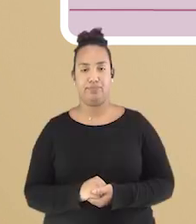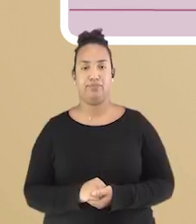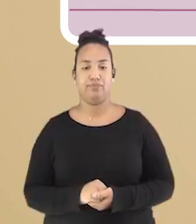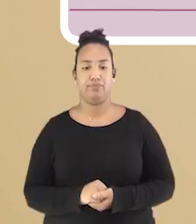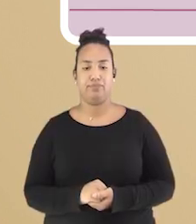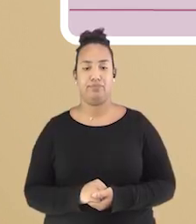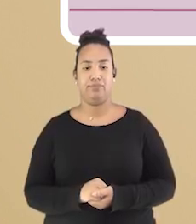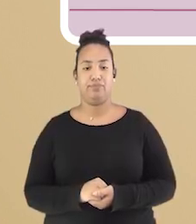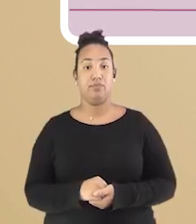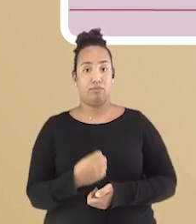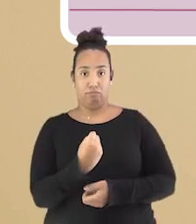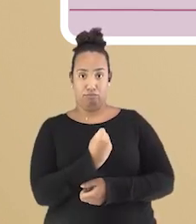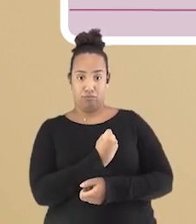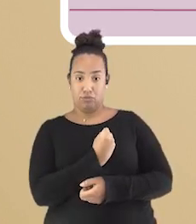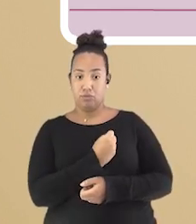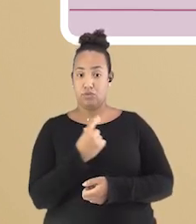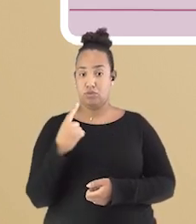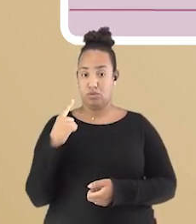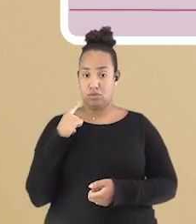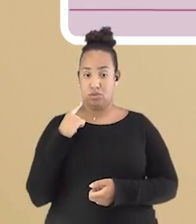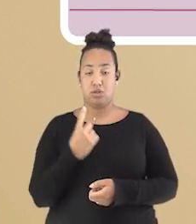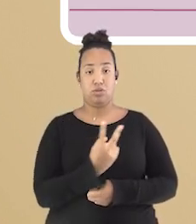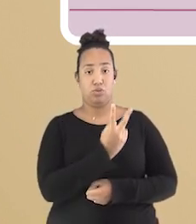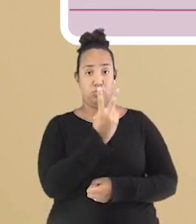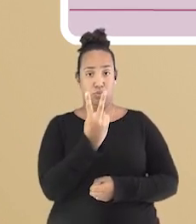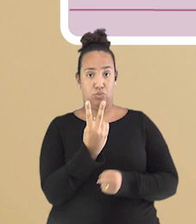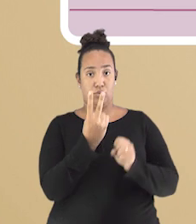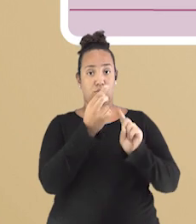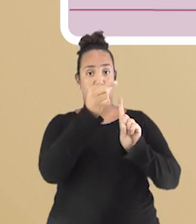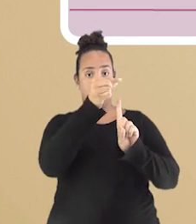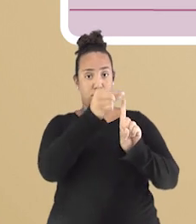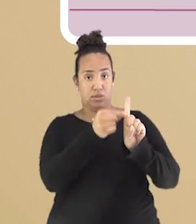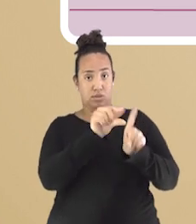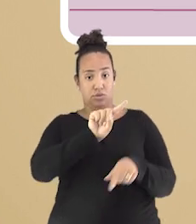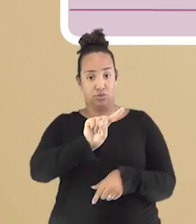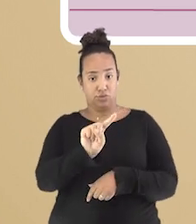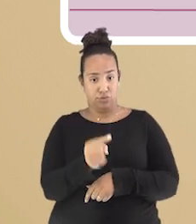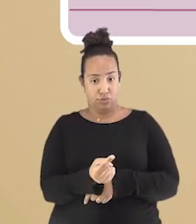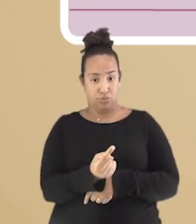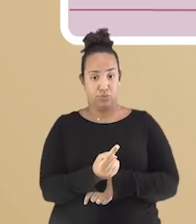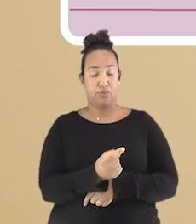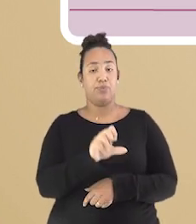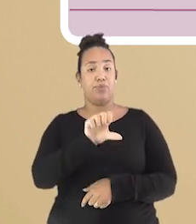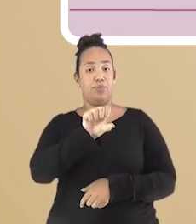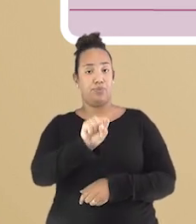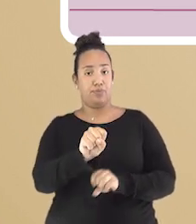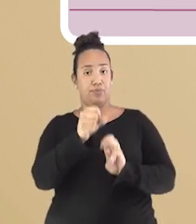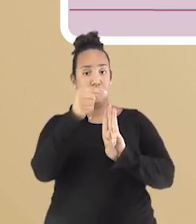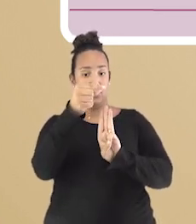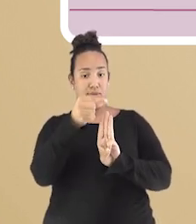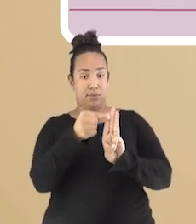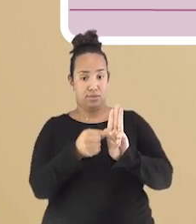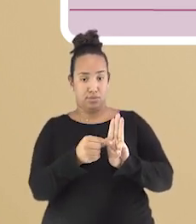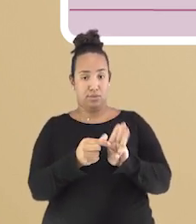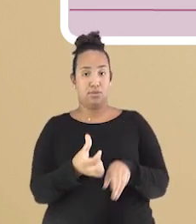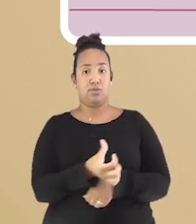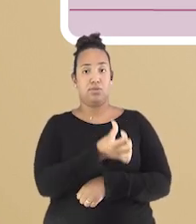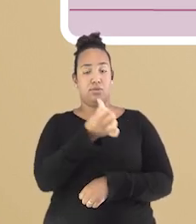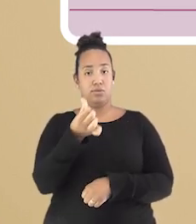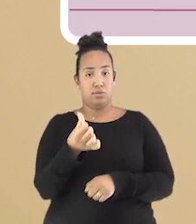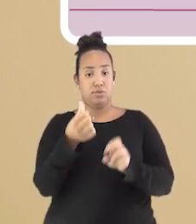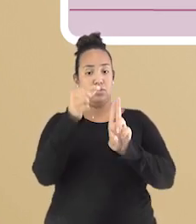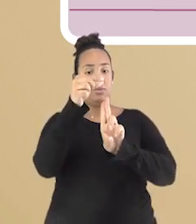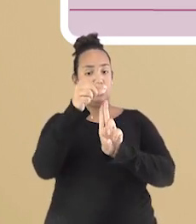Esse número é composto por 2 unidades de milhar, 8 centenas, 6